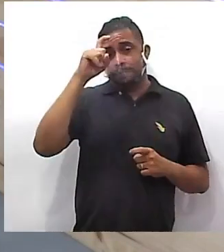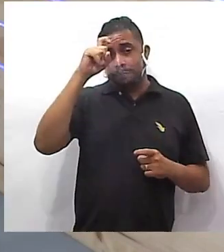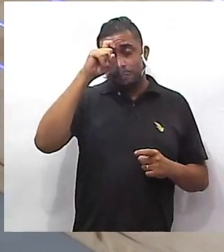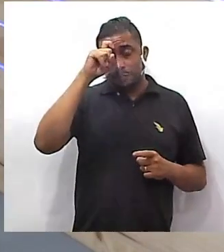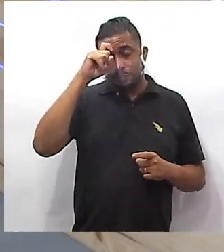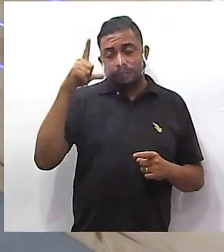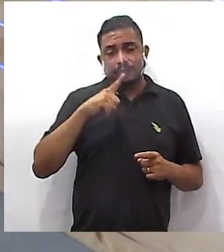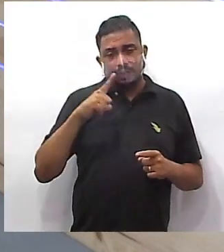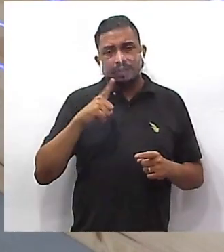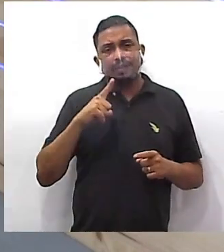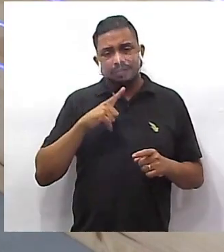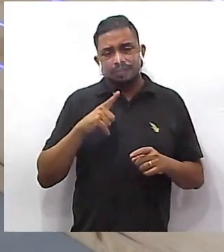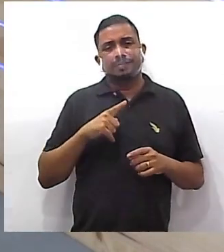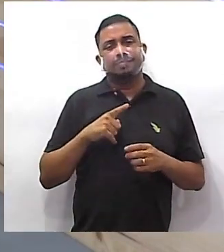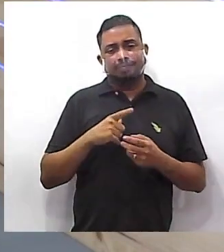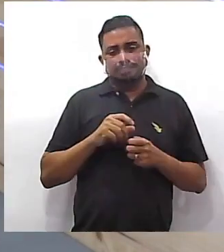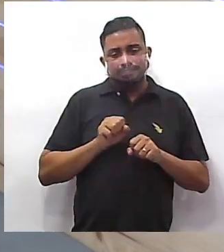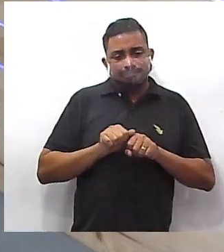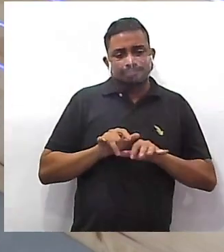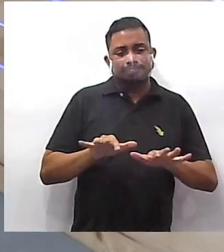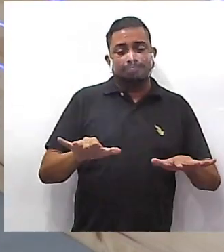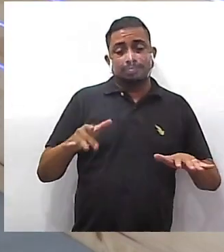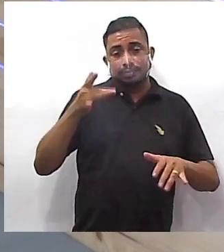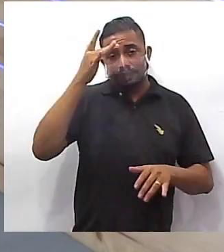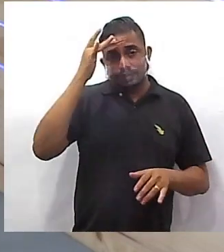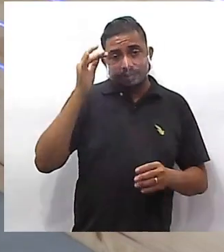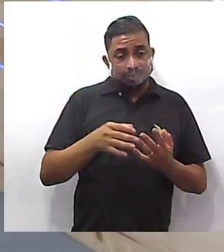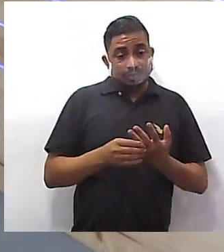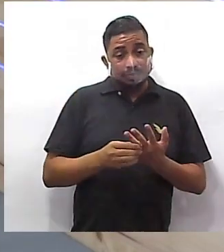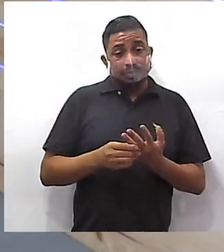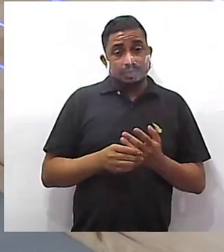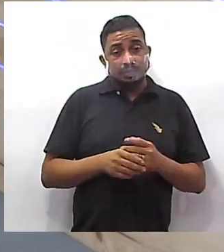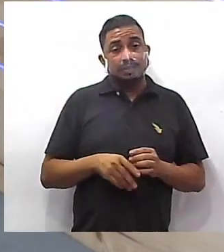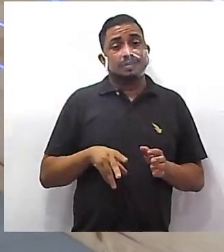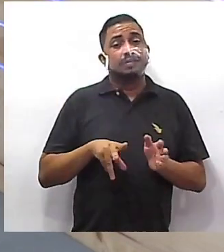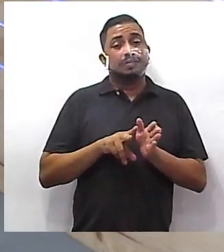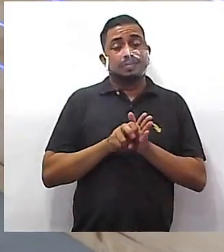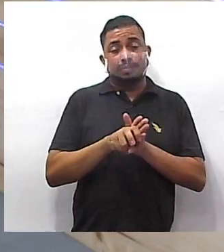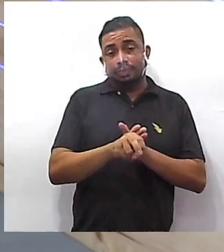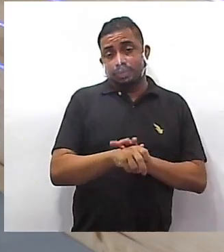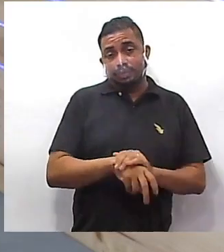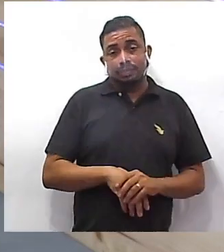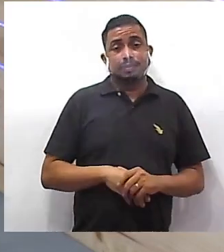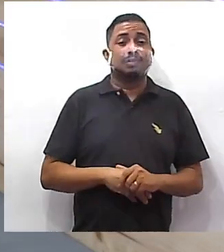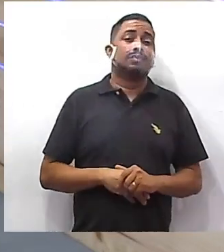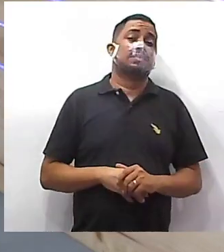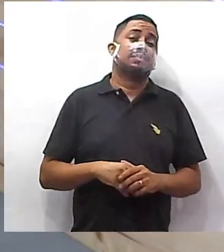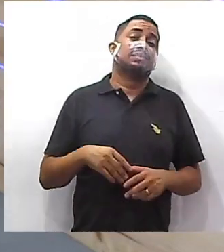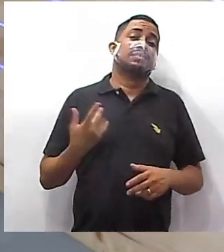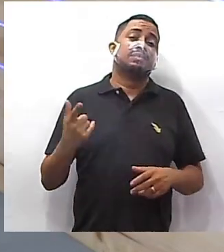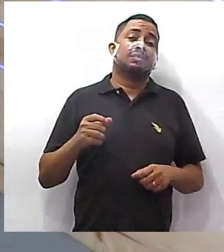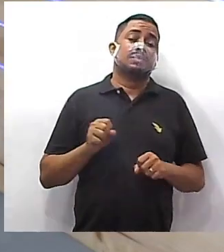houve contaminações de levar aliança ao vírus, levar aquele micro-organismo e